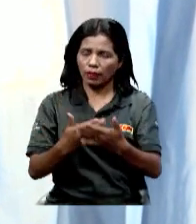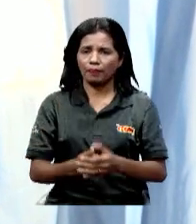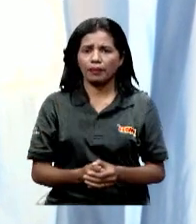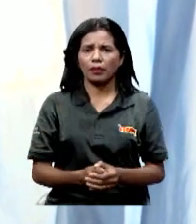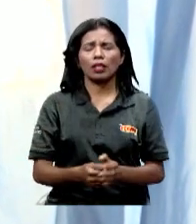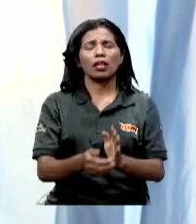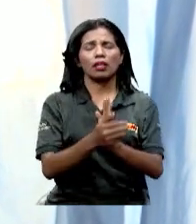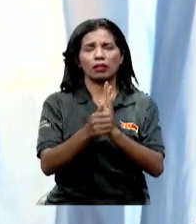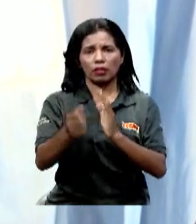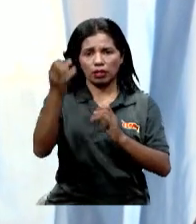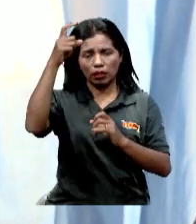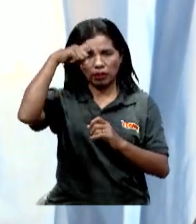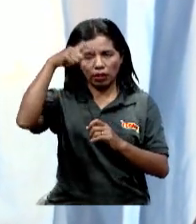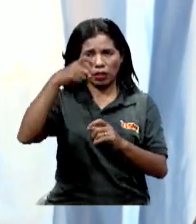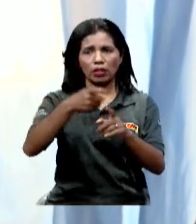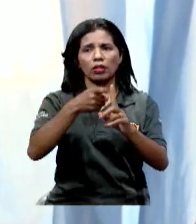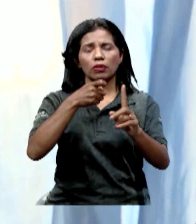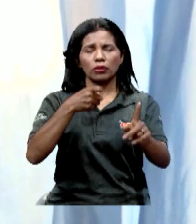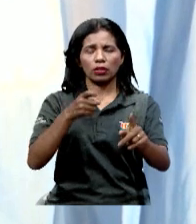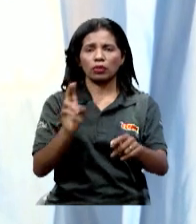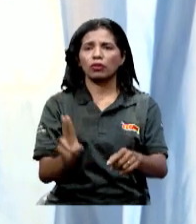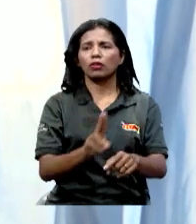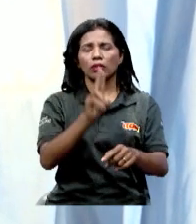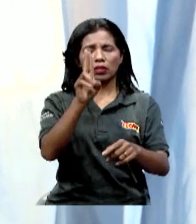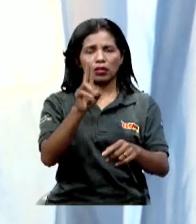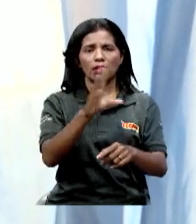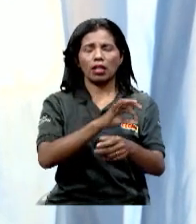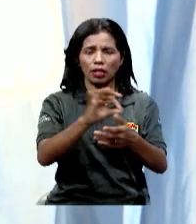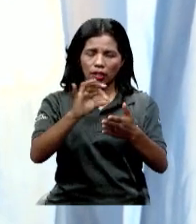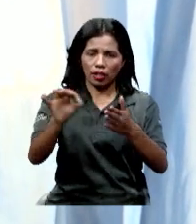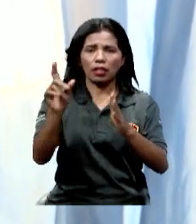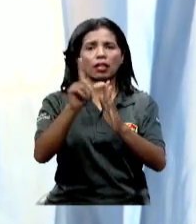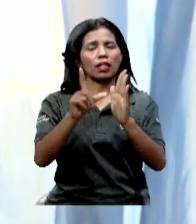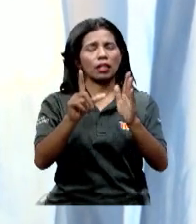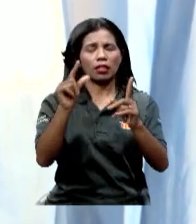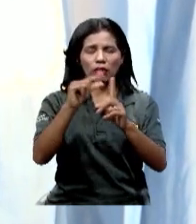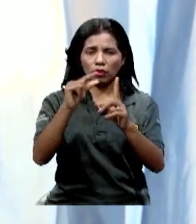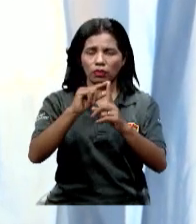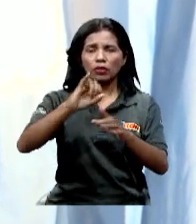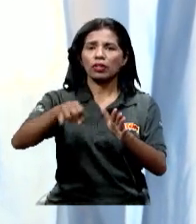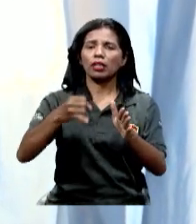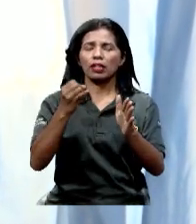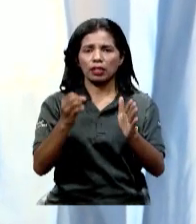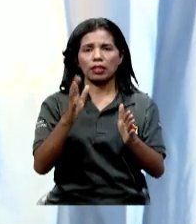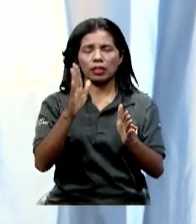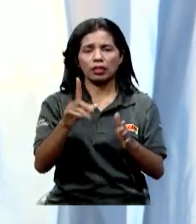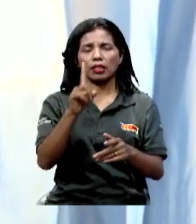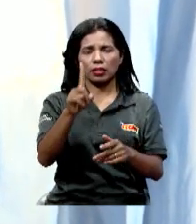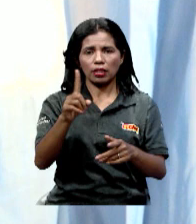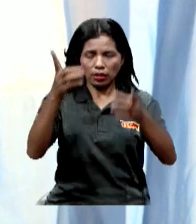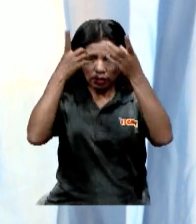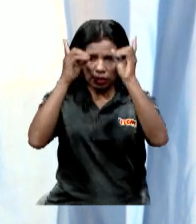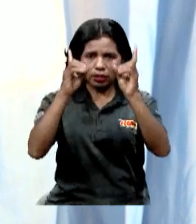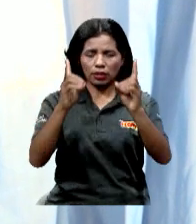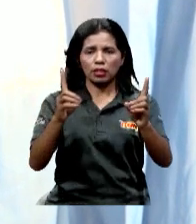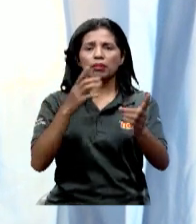Capacidade intelectual né, mais russi universidade. Habilitação literária jornalista nian ida né determina ba nia